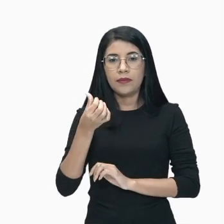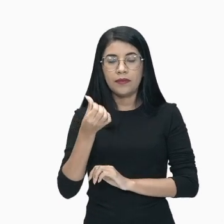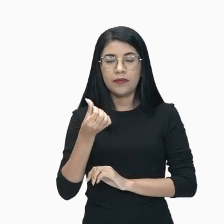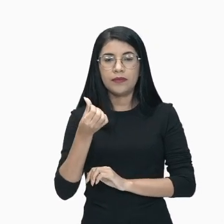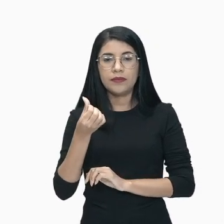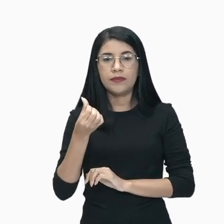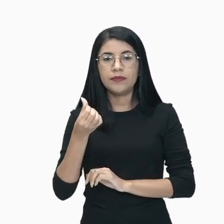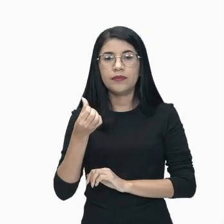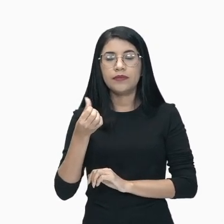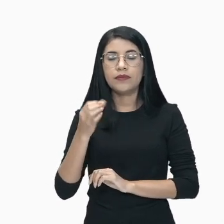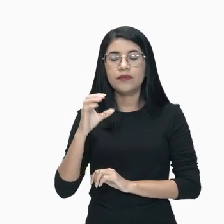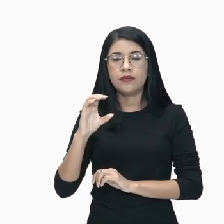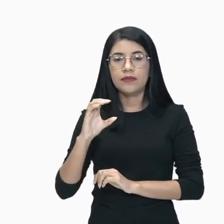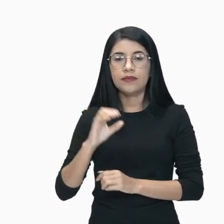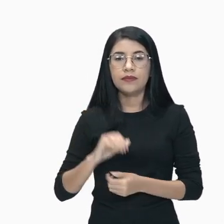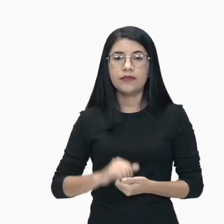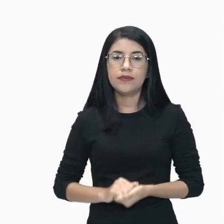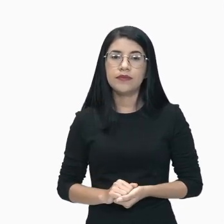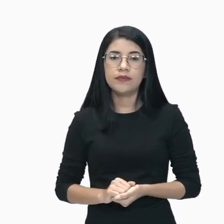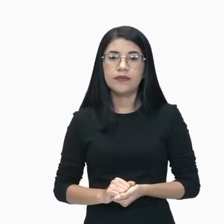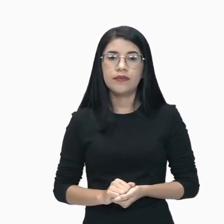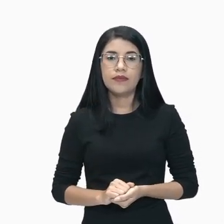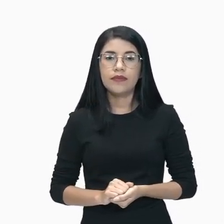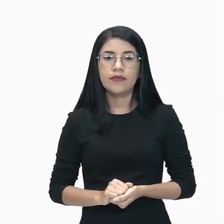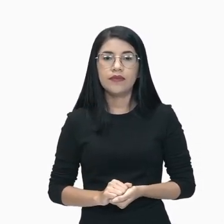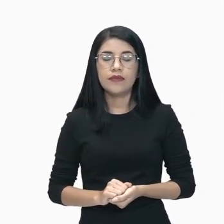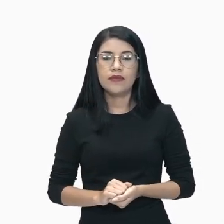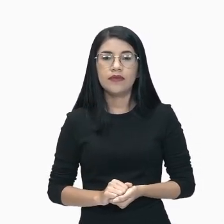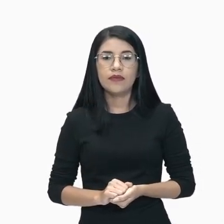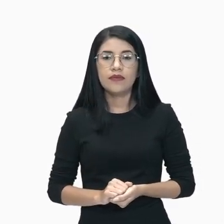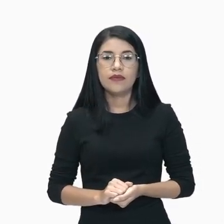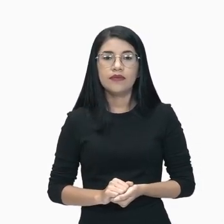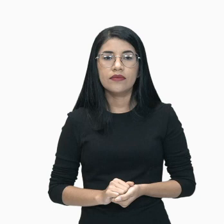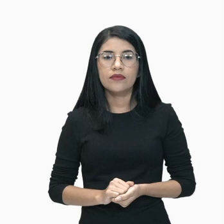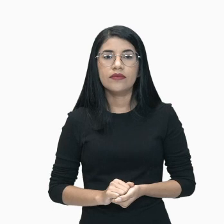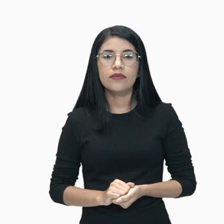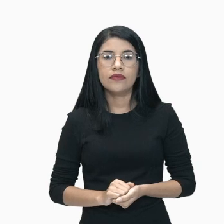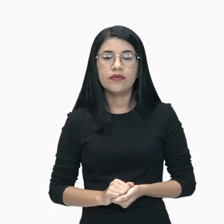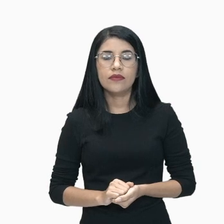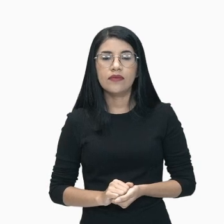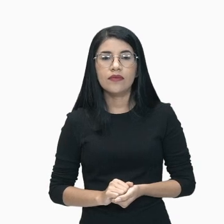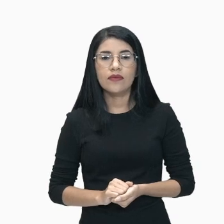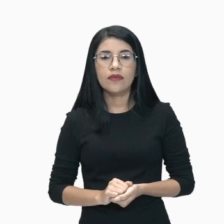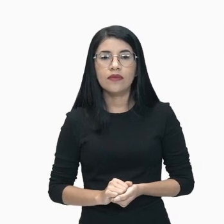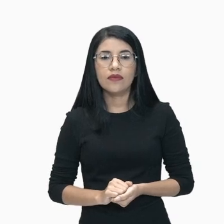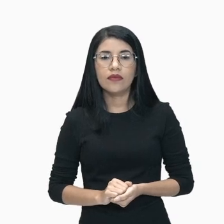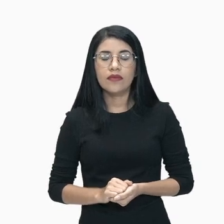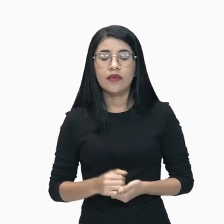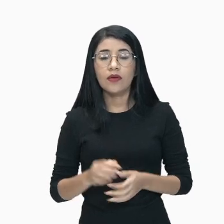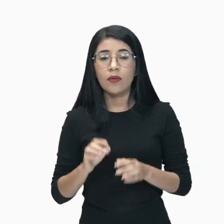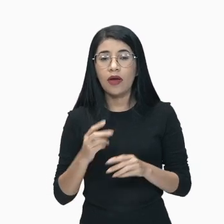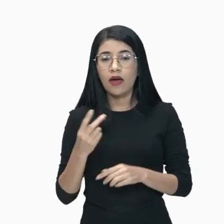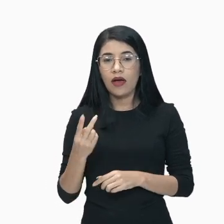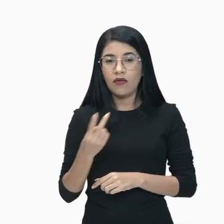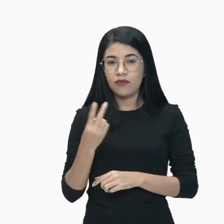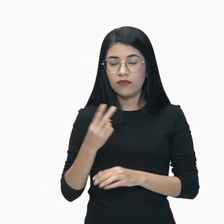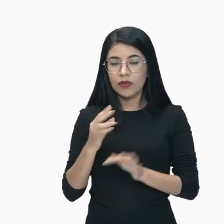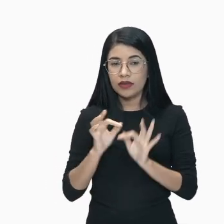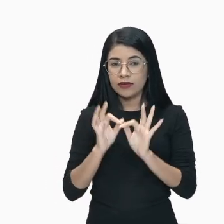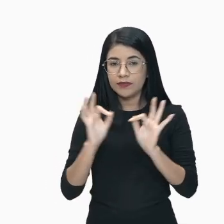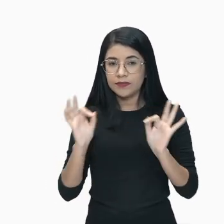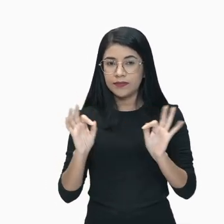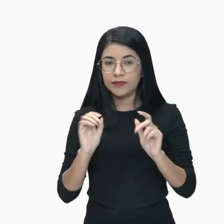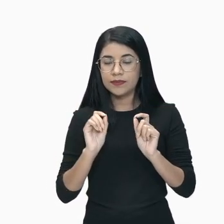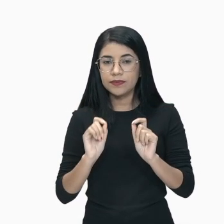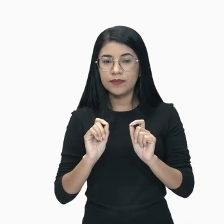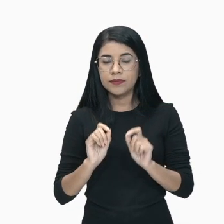6 vezes 10 a menos 6. Menos 6. E aí o valor da distância